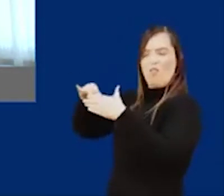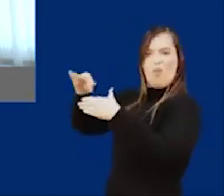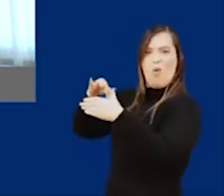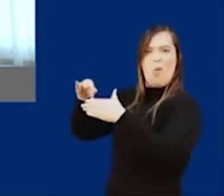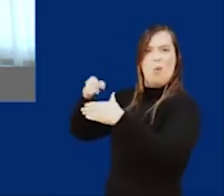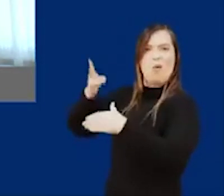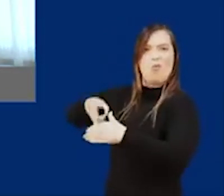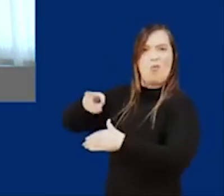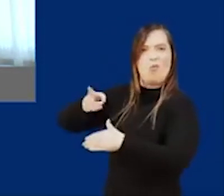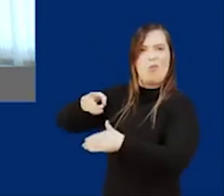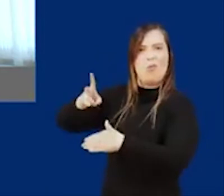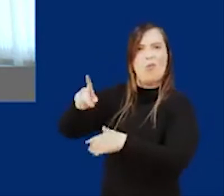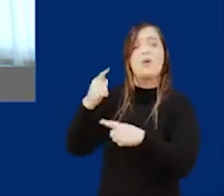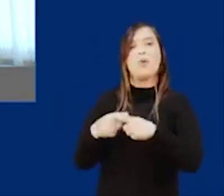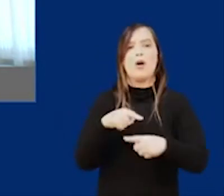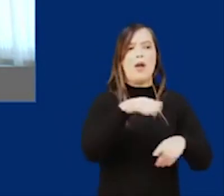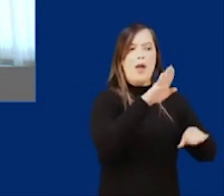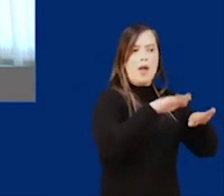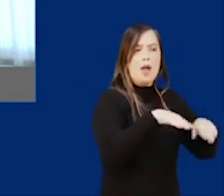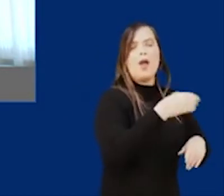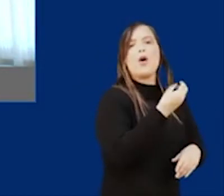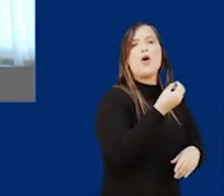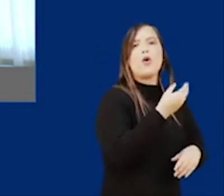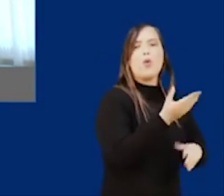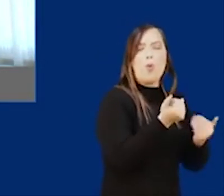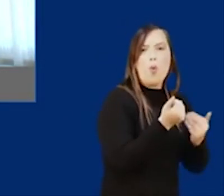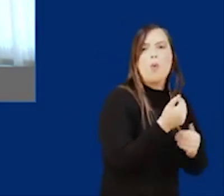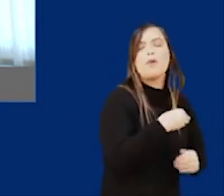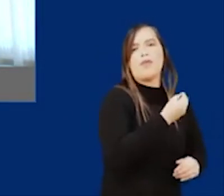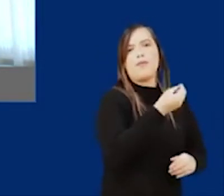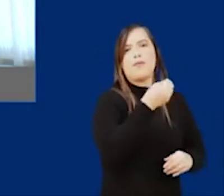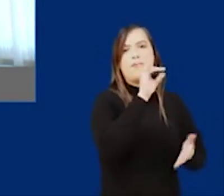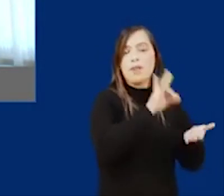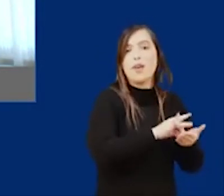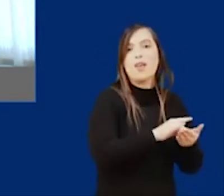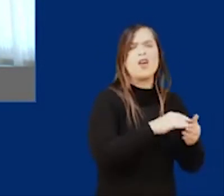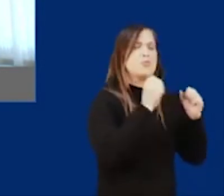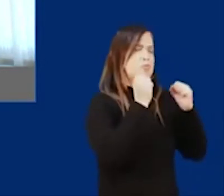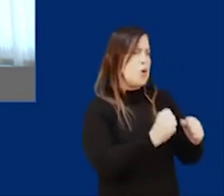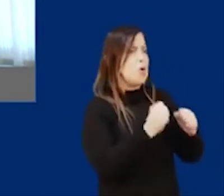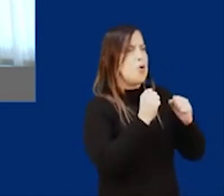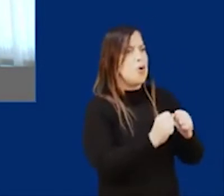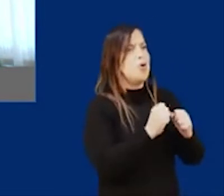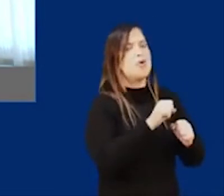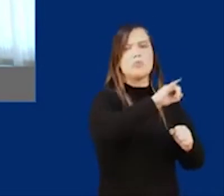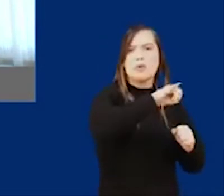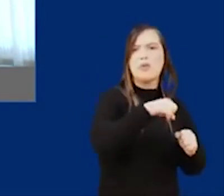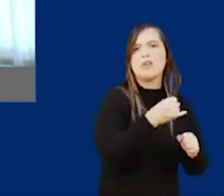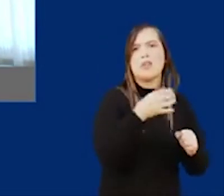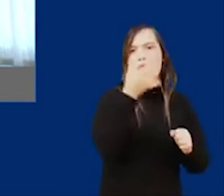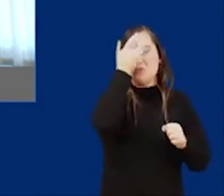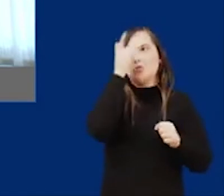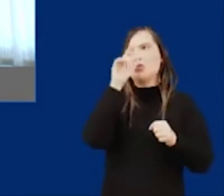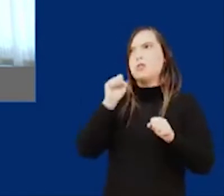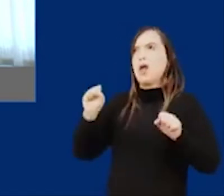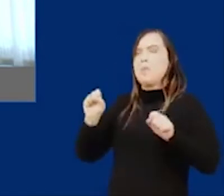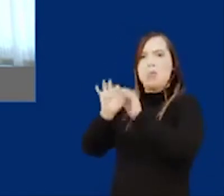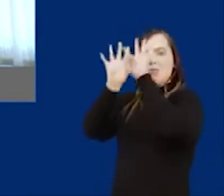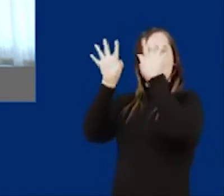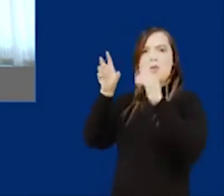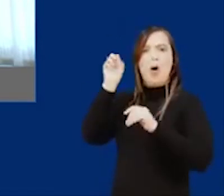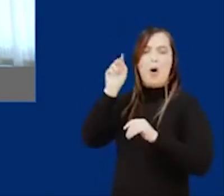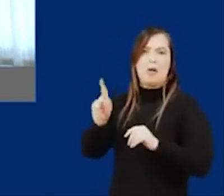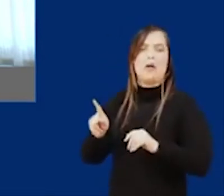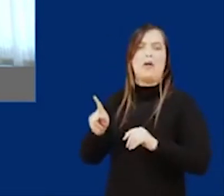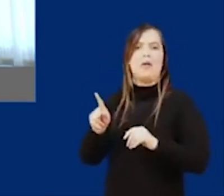comida de verdade, como a gente estava falando, a criança pode ser alimentada plenamente, né? Então, não sei se com isso eu esclareci, Camila, né, que você falou